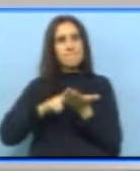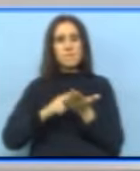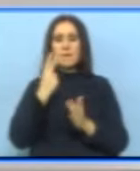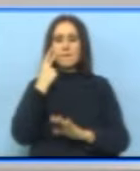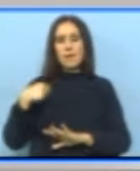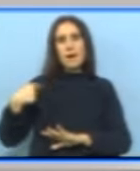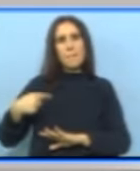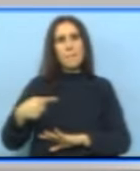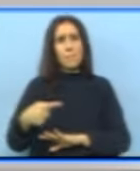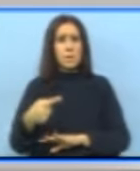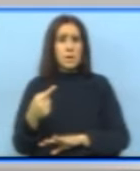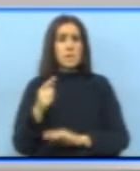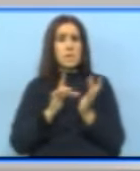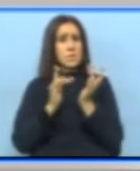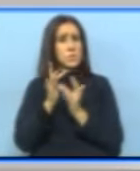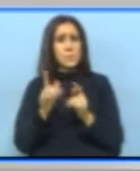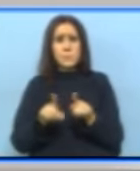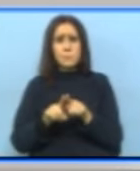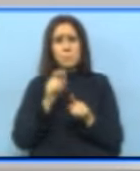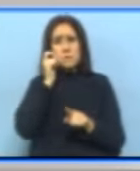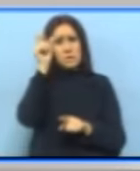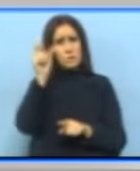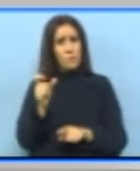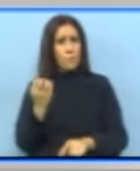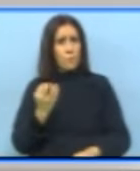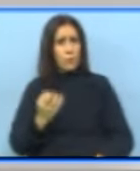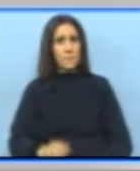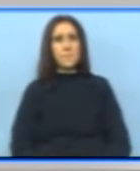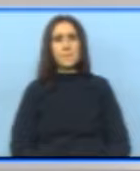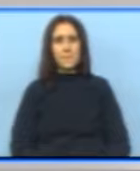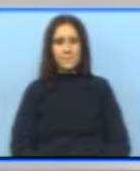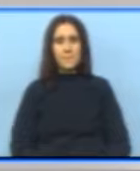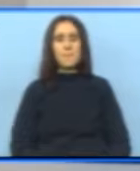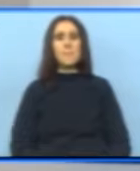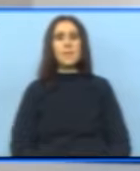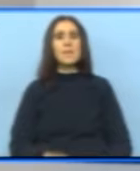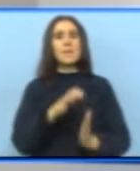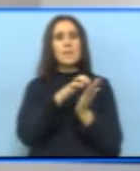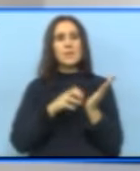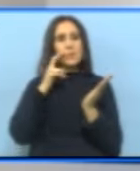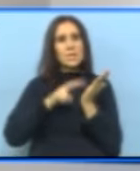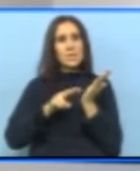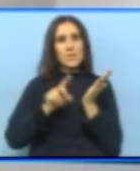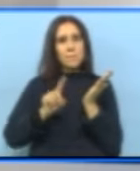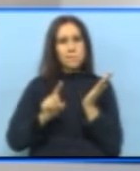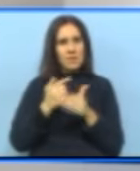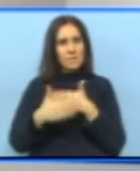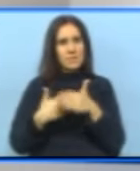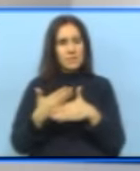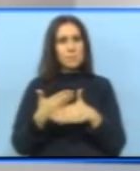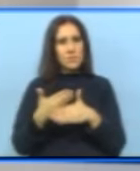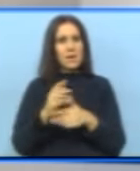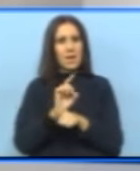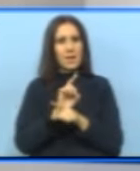viver como Cristo, como Ele. E avançamos para o texto da primeira leitura, depois de termos analisado este